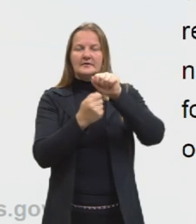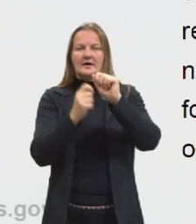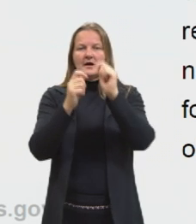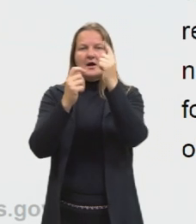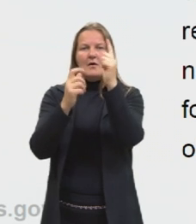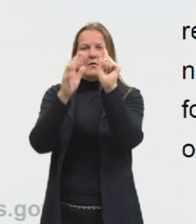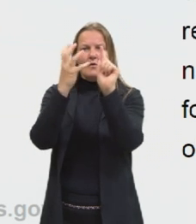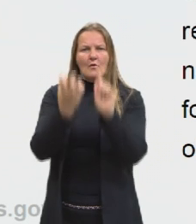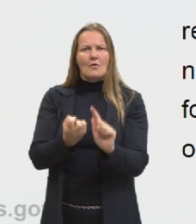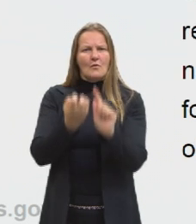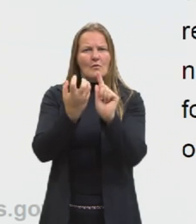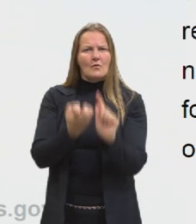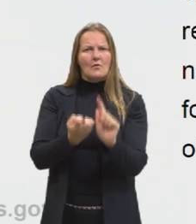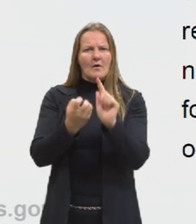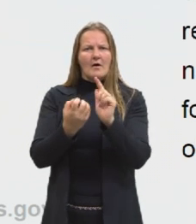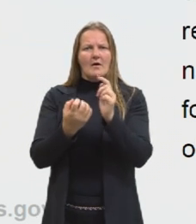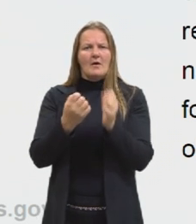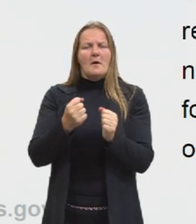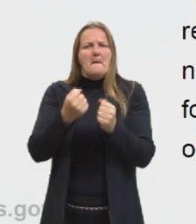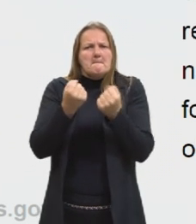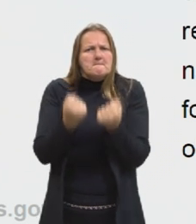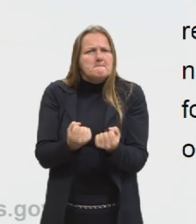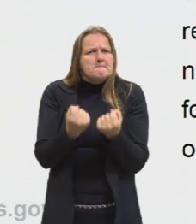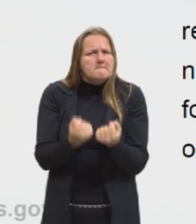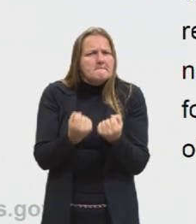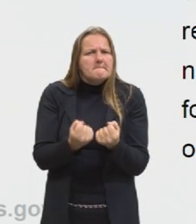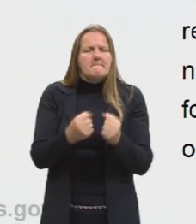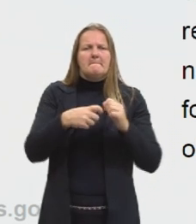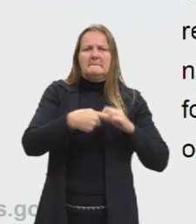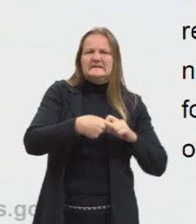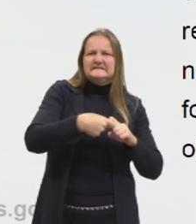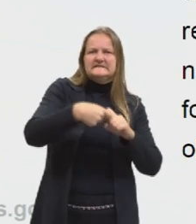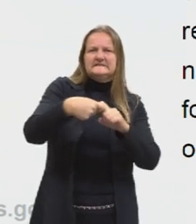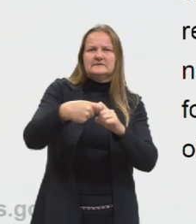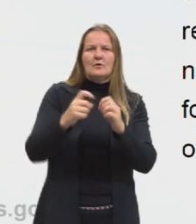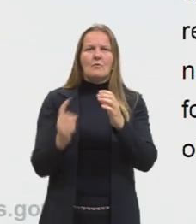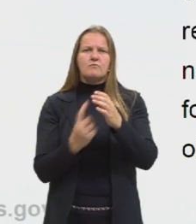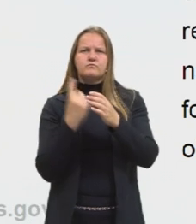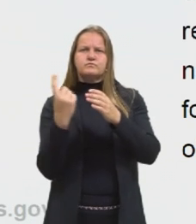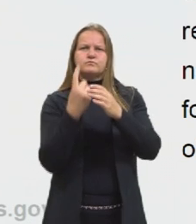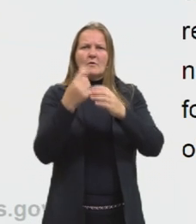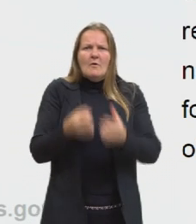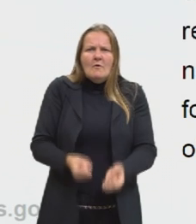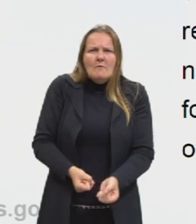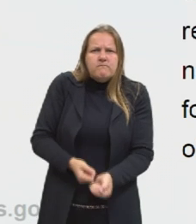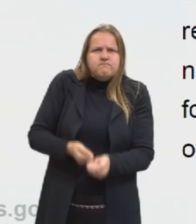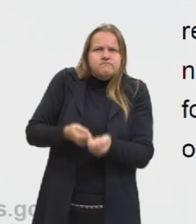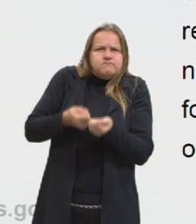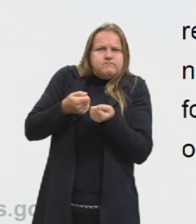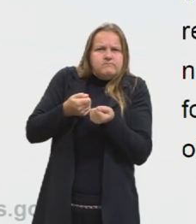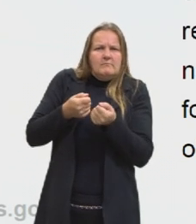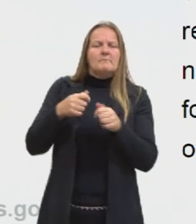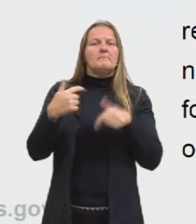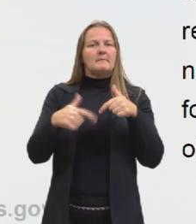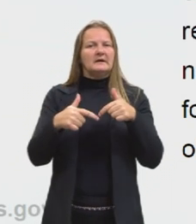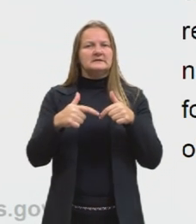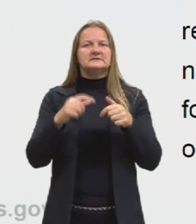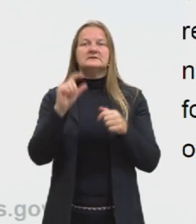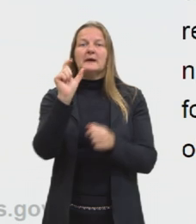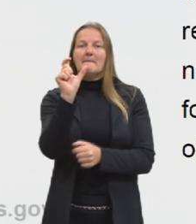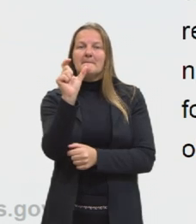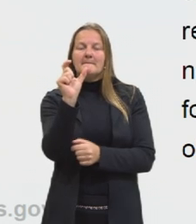trabalho quanto mais pesada for a carga ou mais alta ela furg o maior é o trabalho